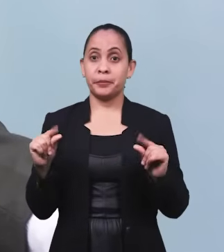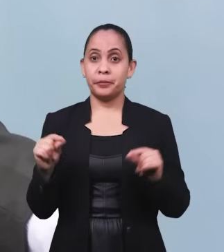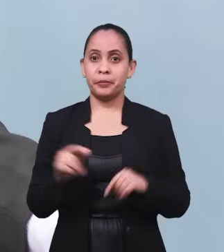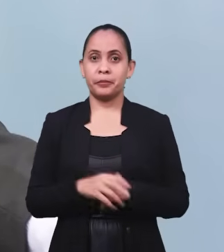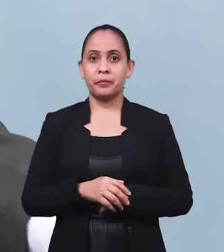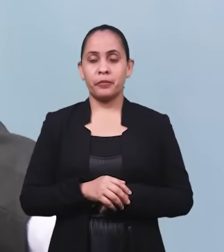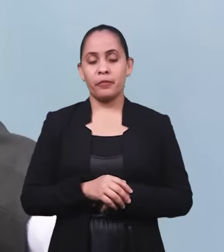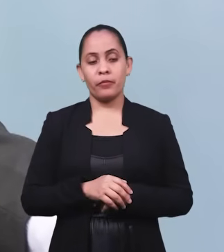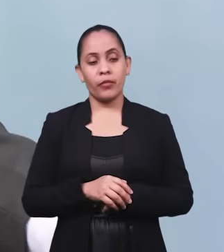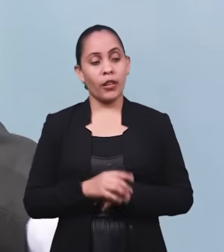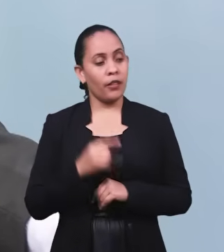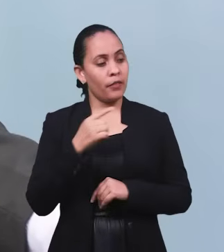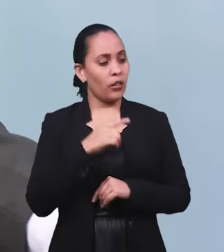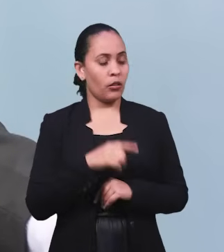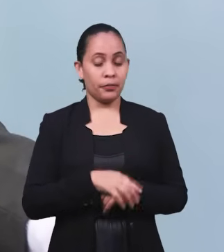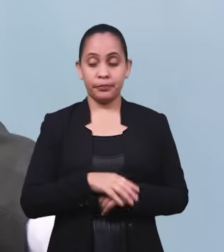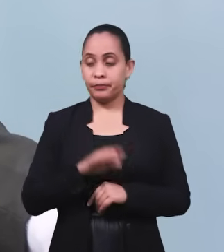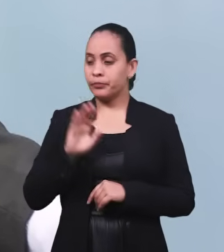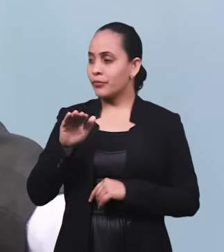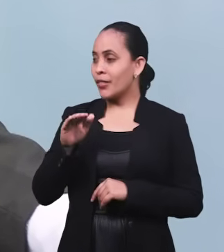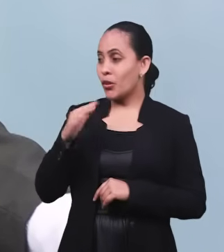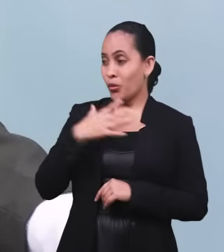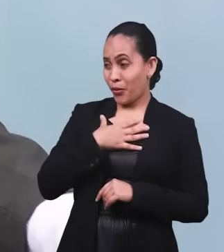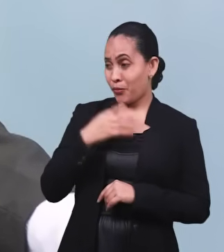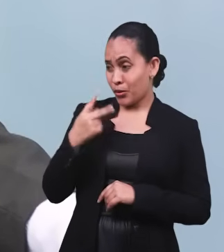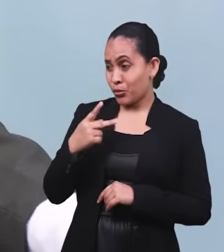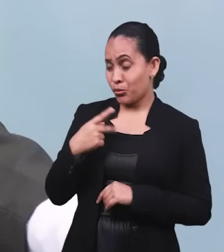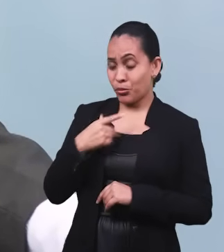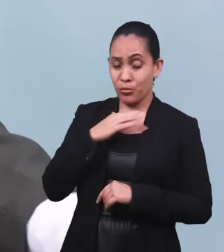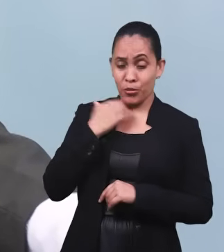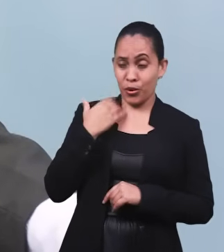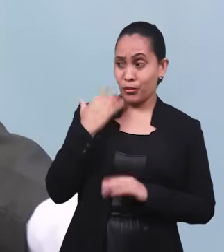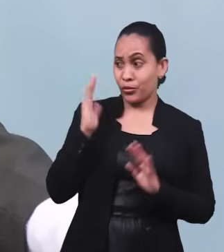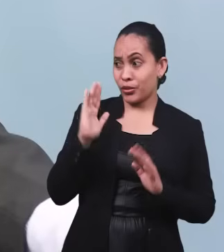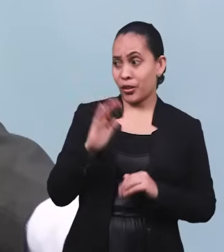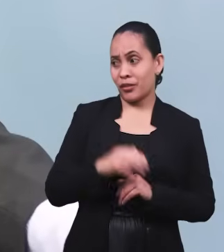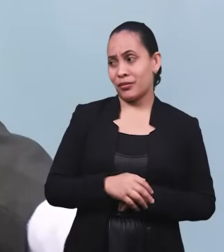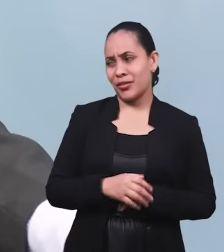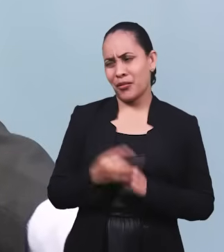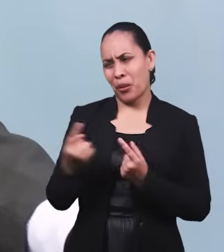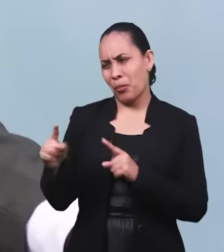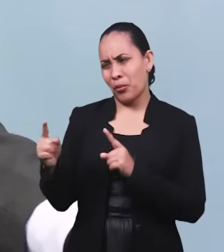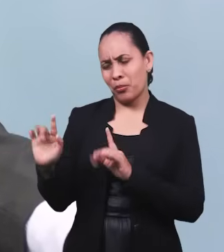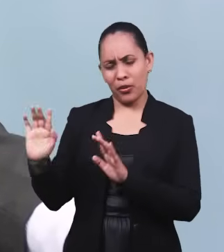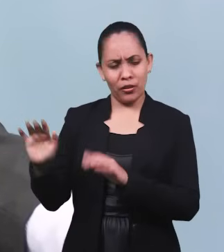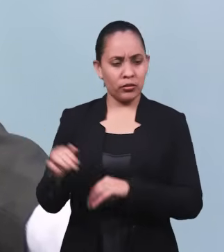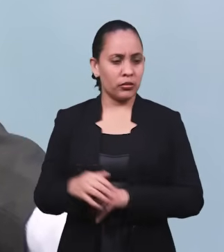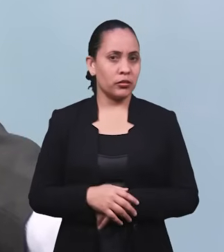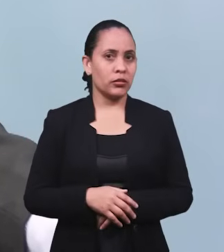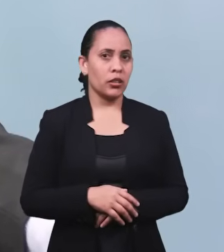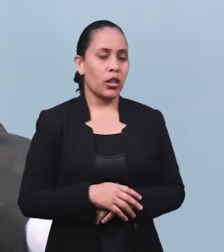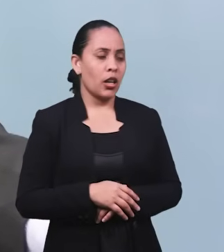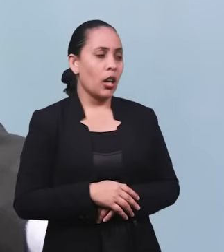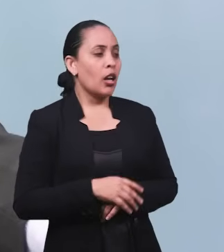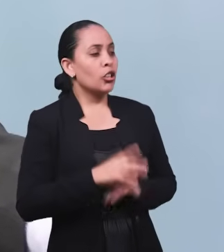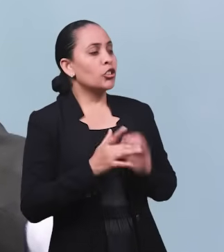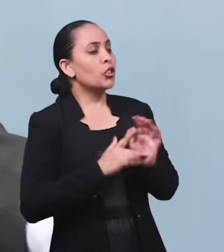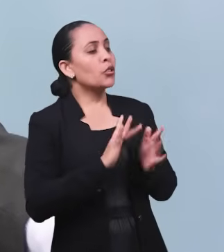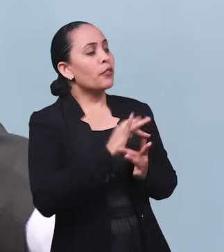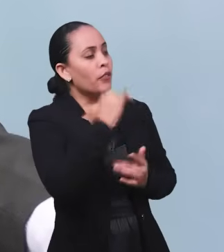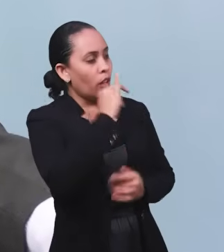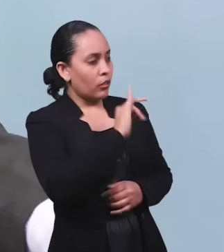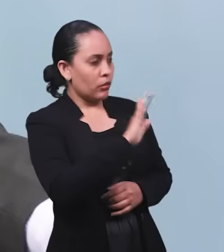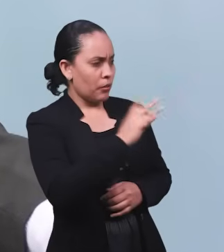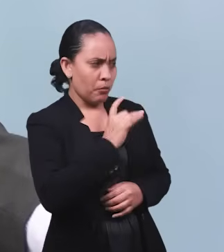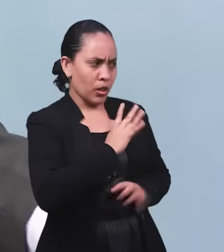da casa de Jairo e fala, ó, tua filha já está morta, não incomodes mais o mestre. Aí Jesus fala com ele, não temas,